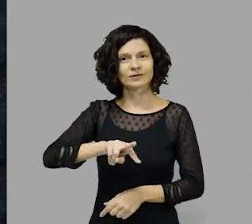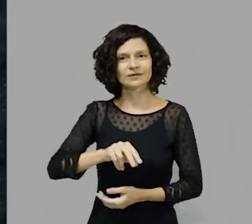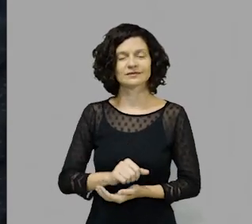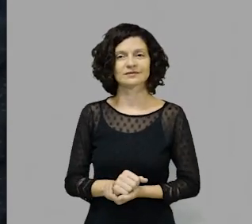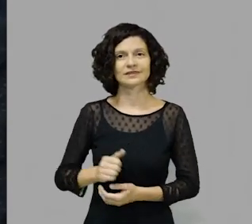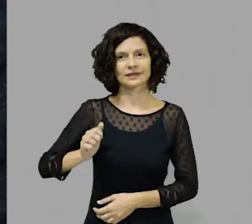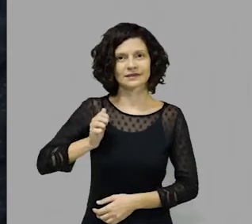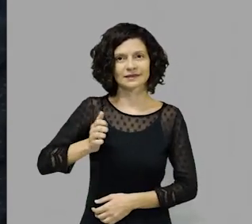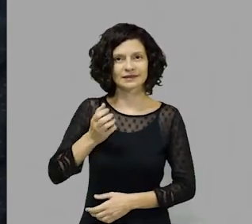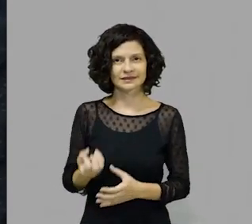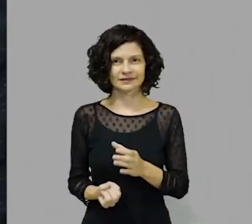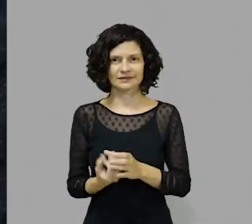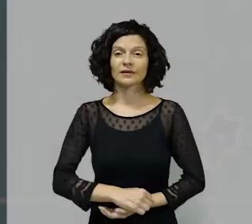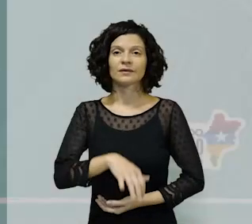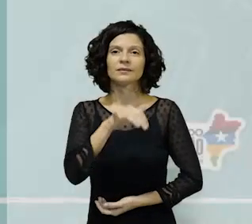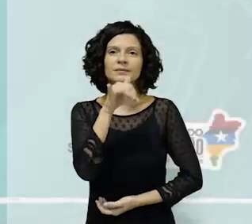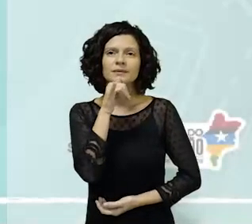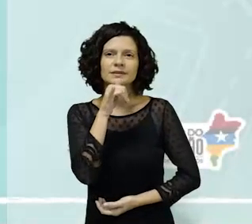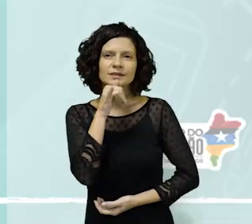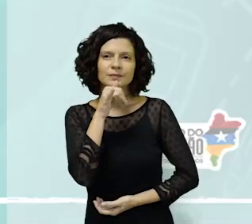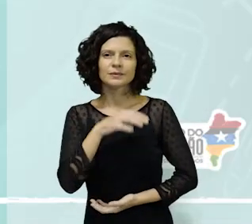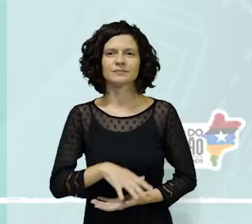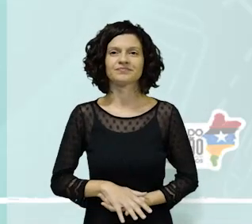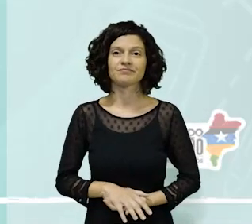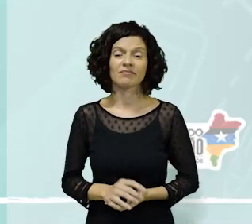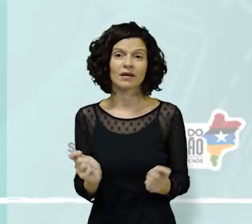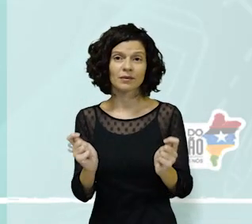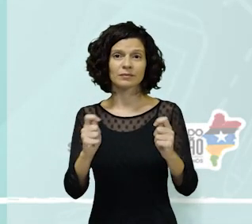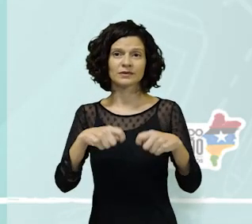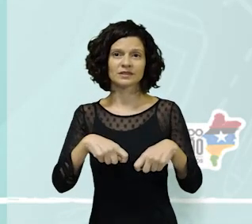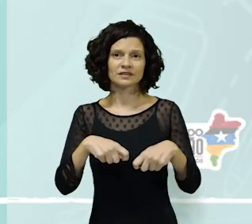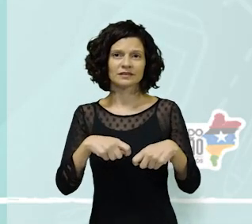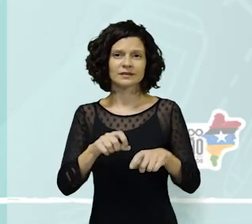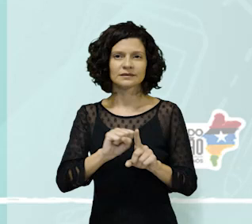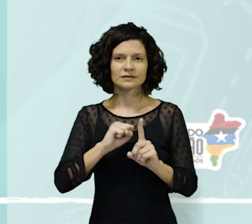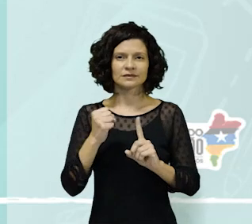você. Vamos ler junto, vamos lá. É possível que nas sociedades mais